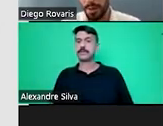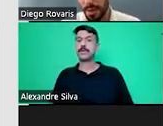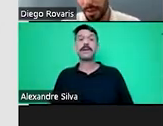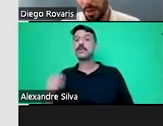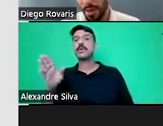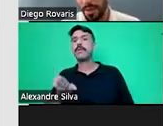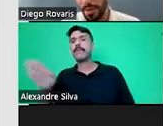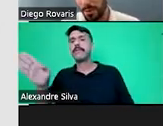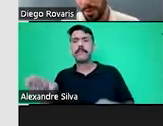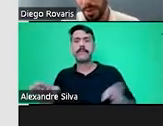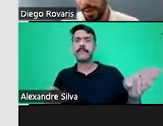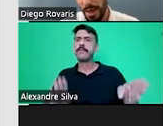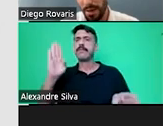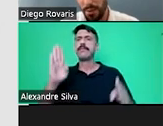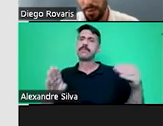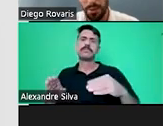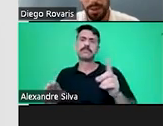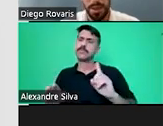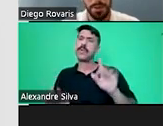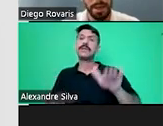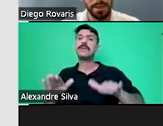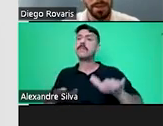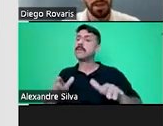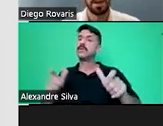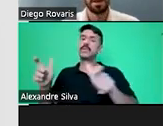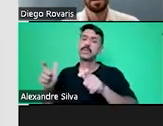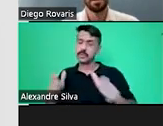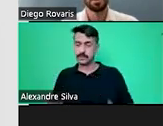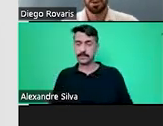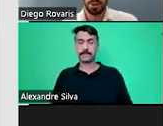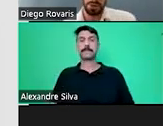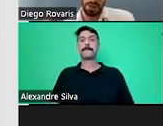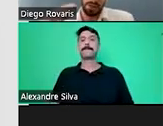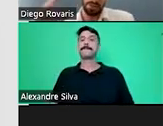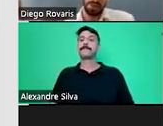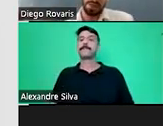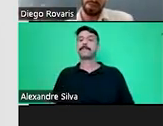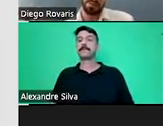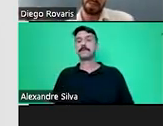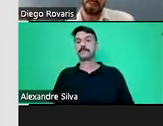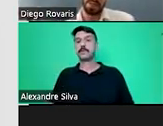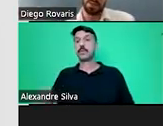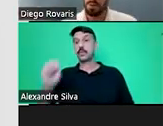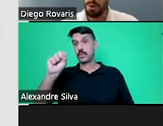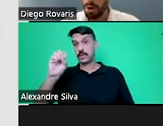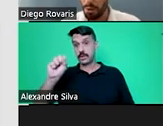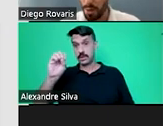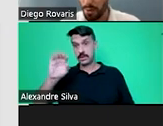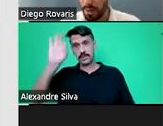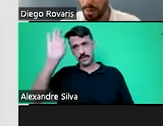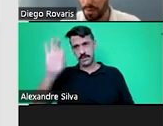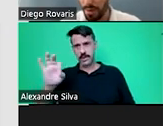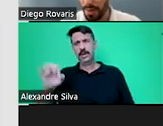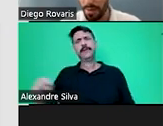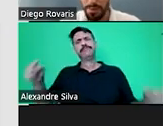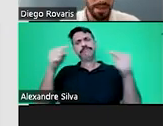por isso que essa correlação não é 1. Então, o que acontece? Em torno de 80% dessas variantes concordam